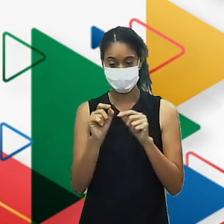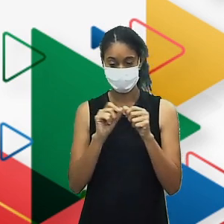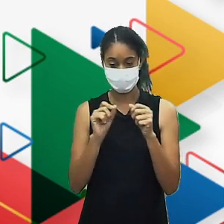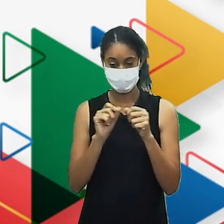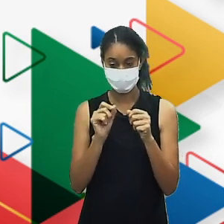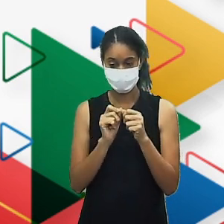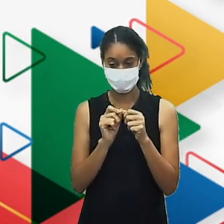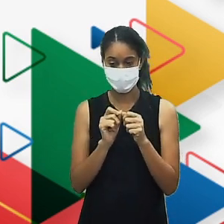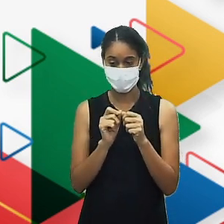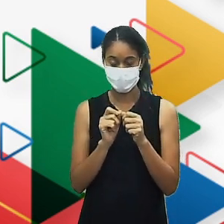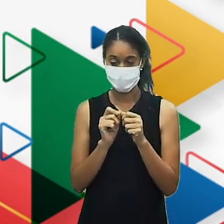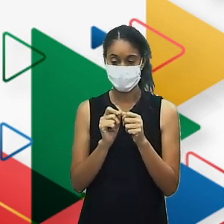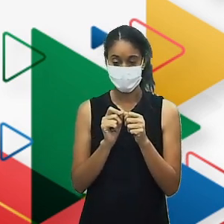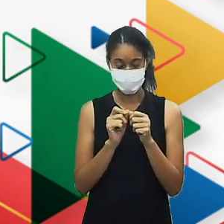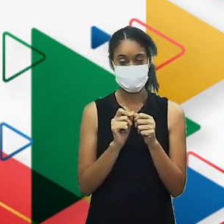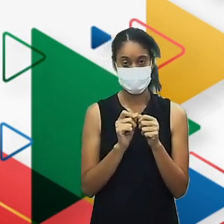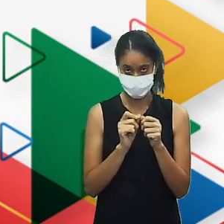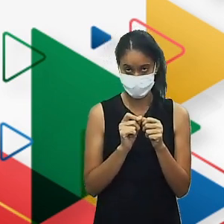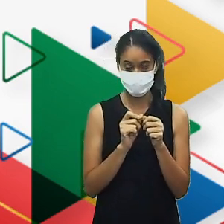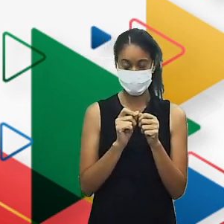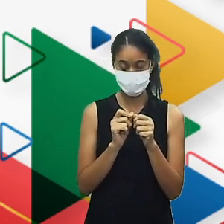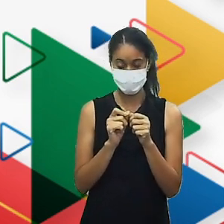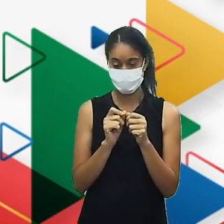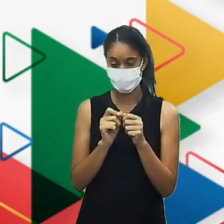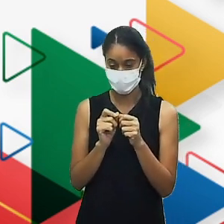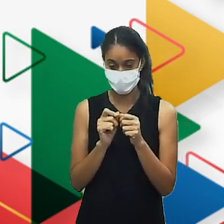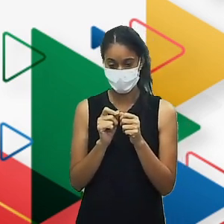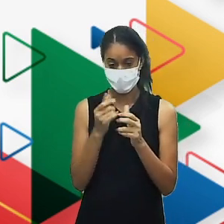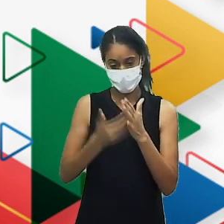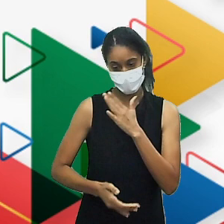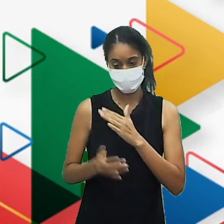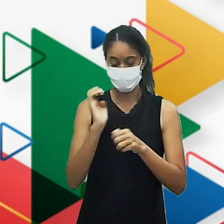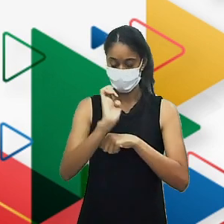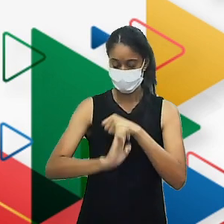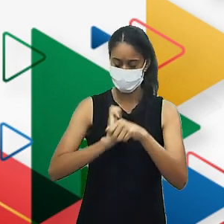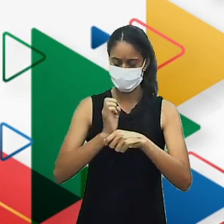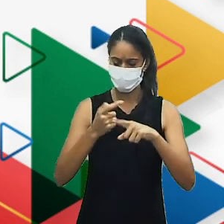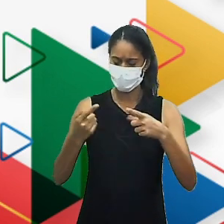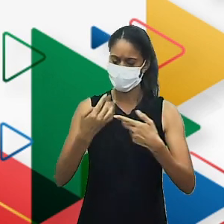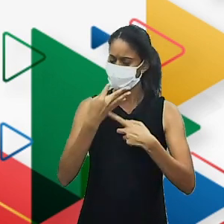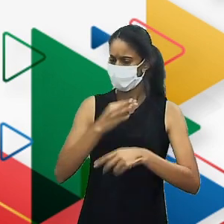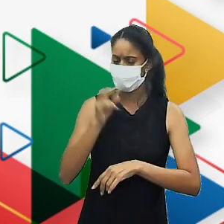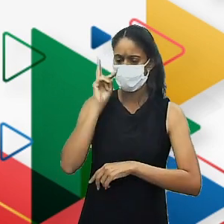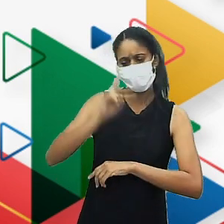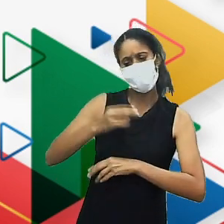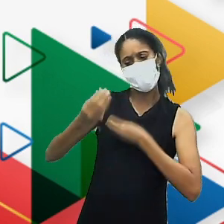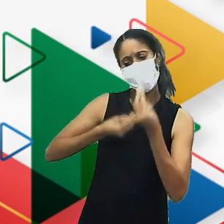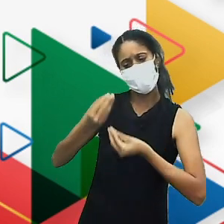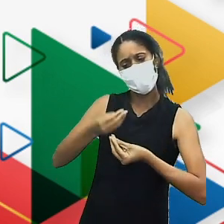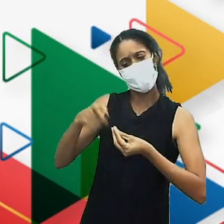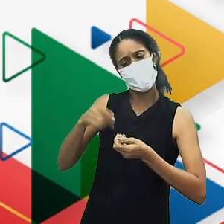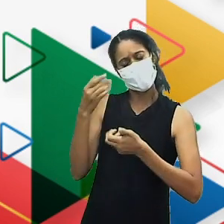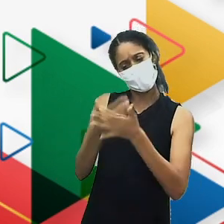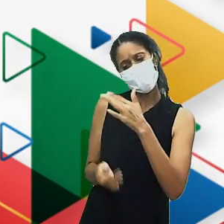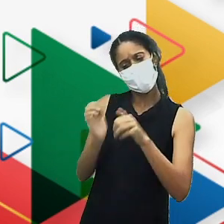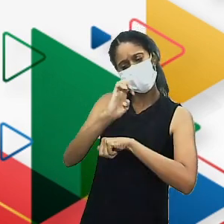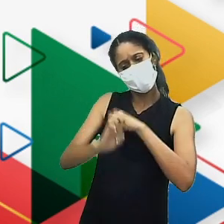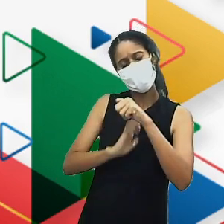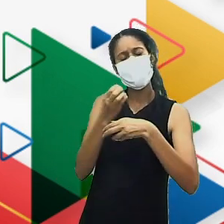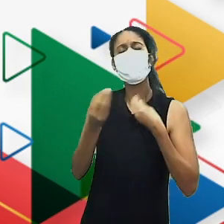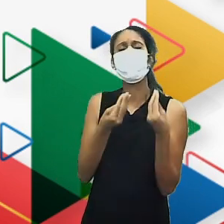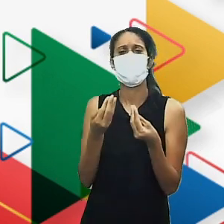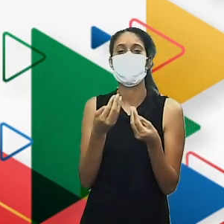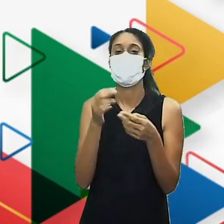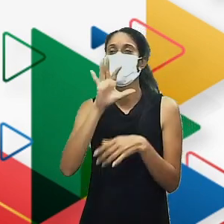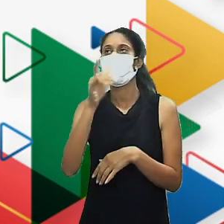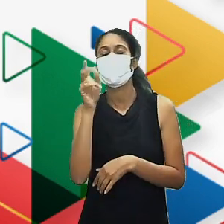composição é o ferro. E aí a gente tem ele perdendo elétron. Mas, Bruno, não consigo ainda ver esse elemento perdendo elétron. Claro que você